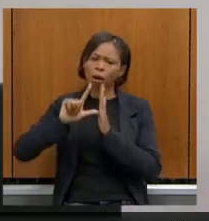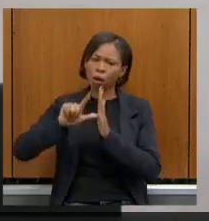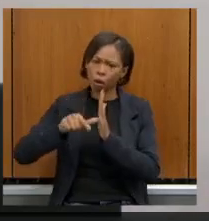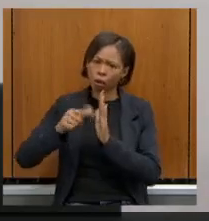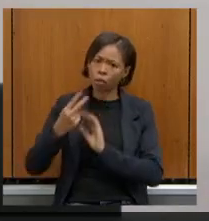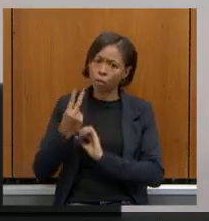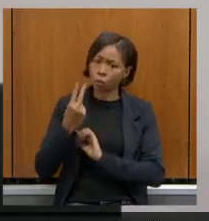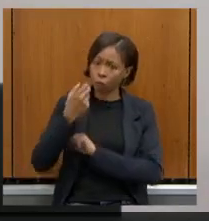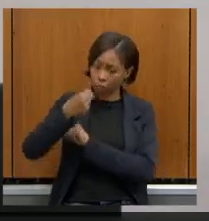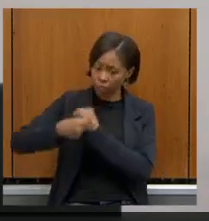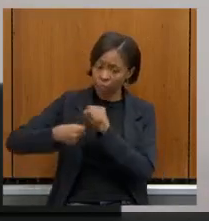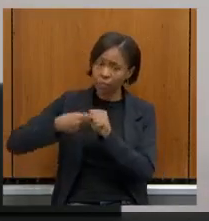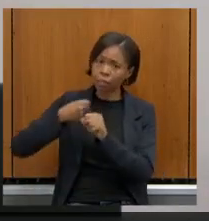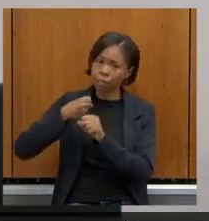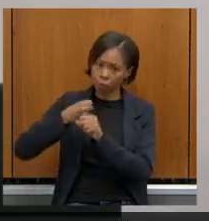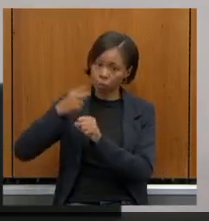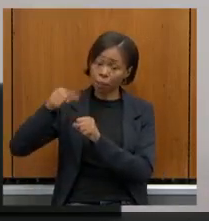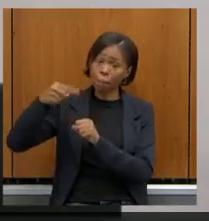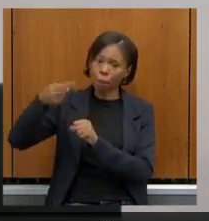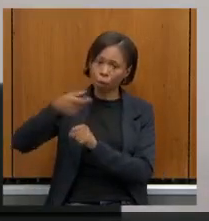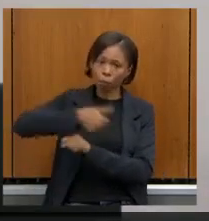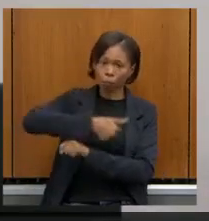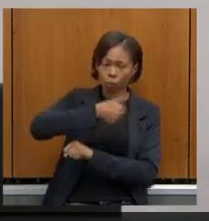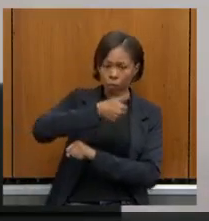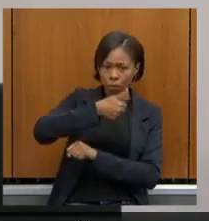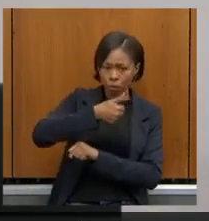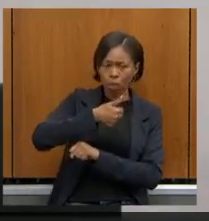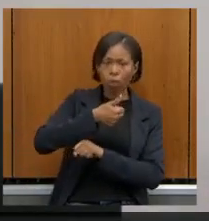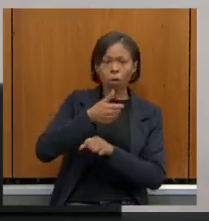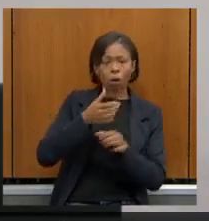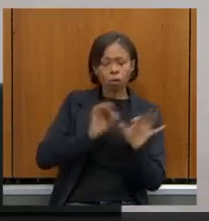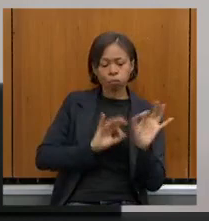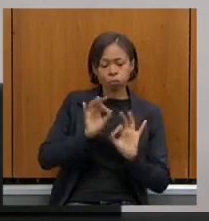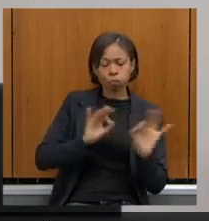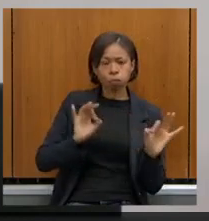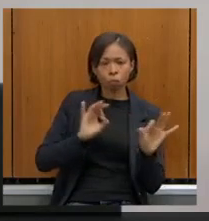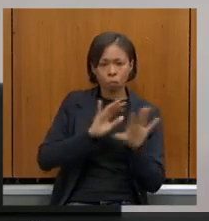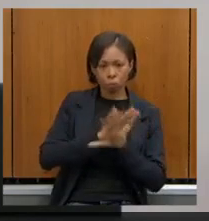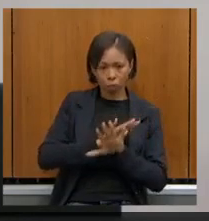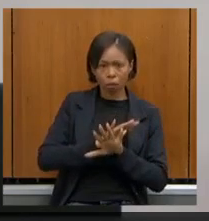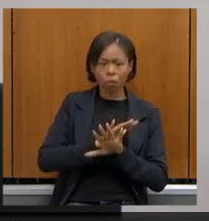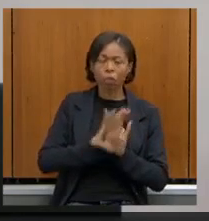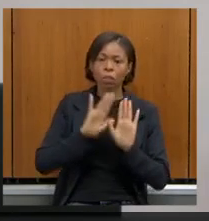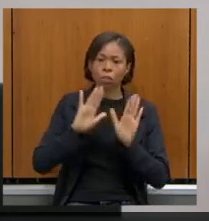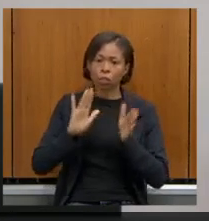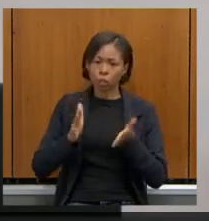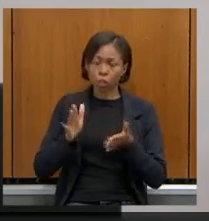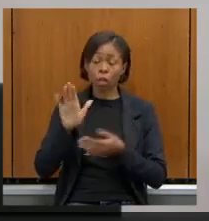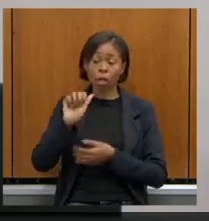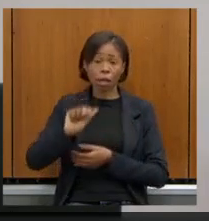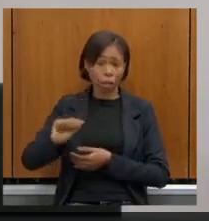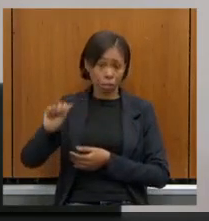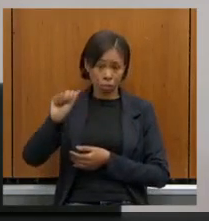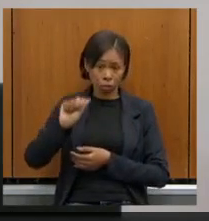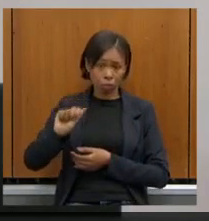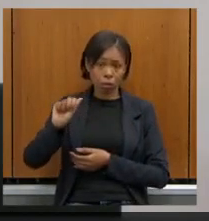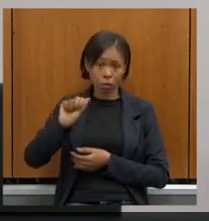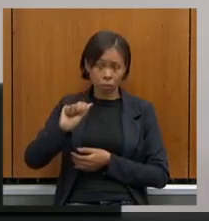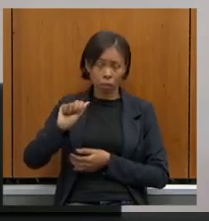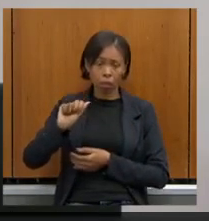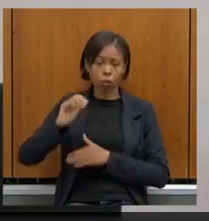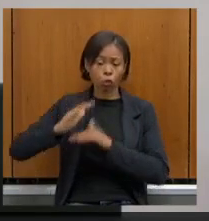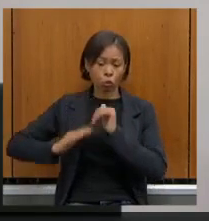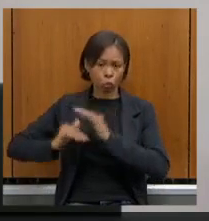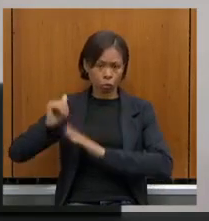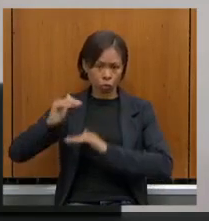entrega da obra finalizada demandas estas já apresentadas pela associação de trabalhadores